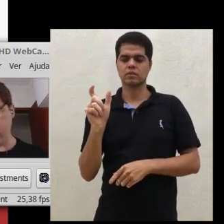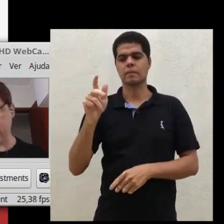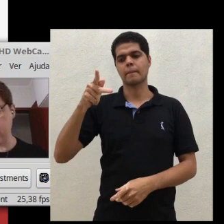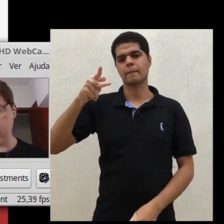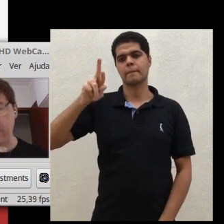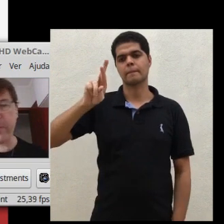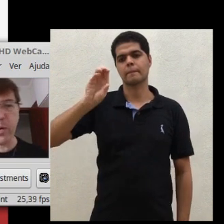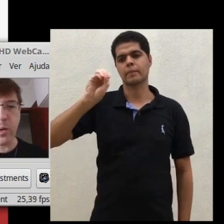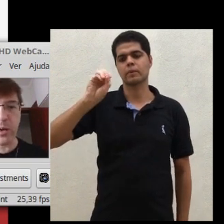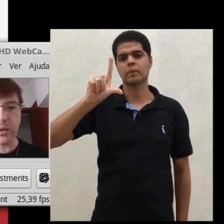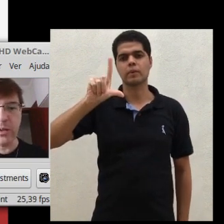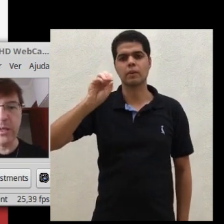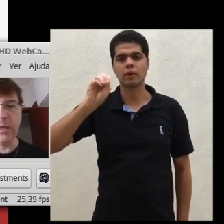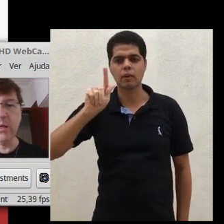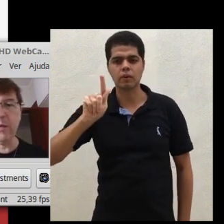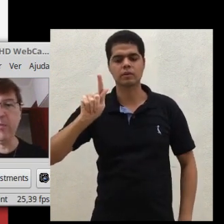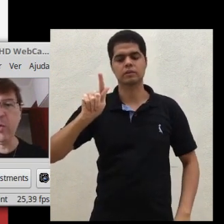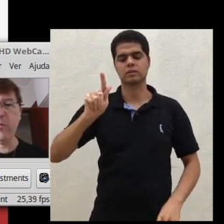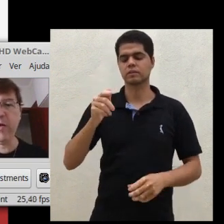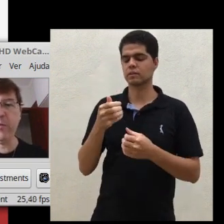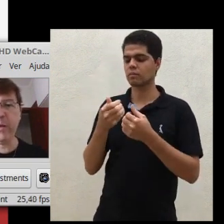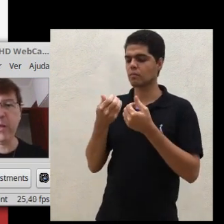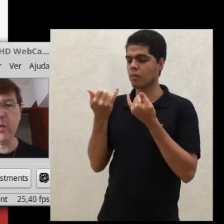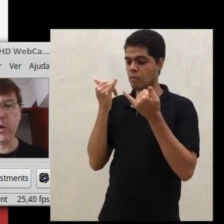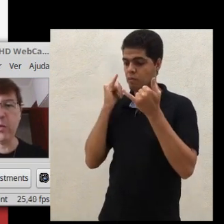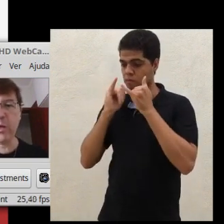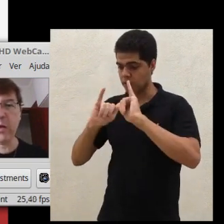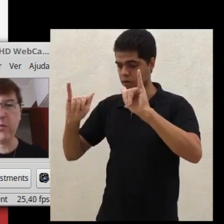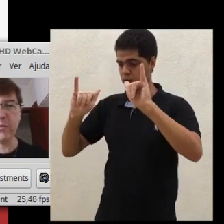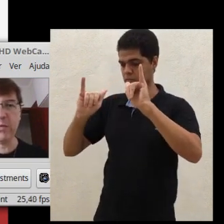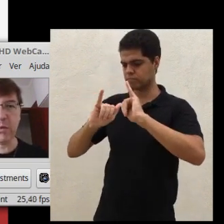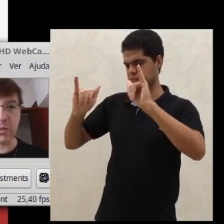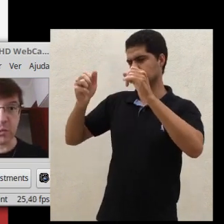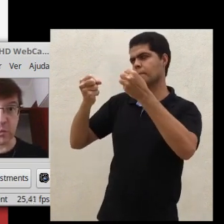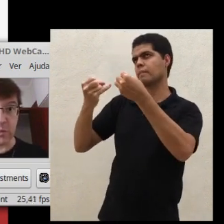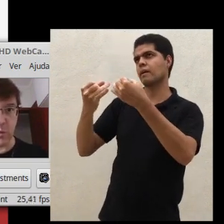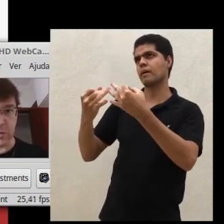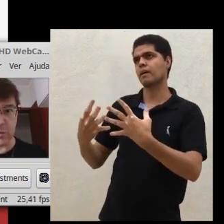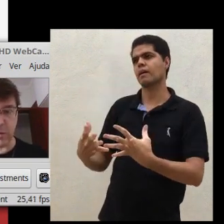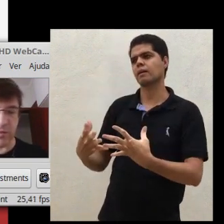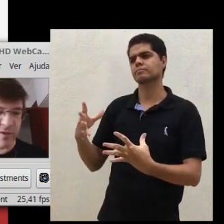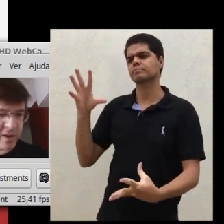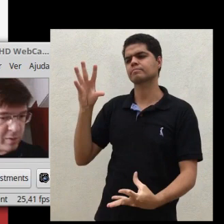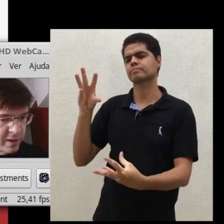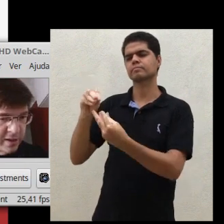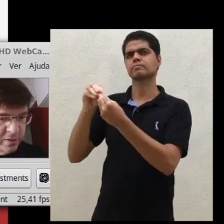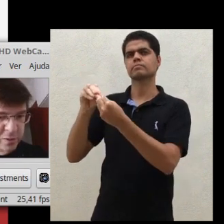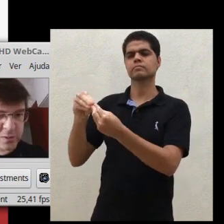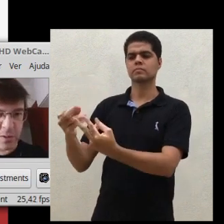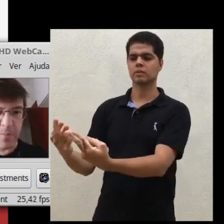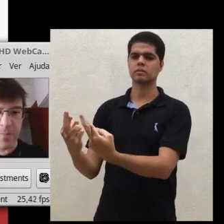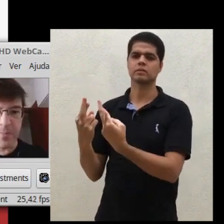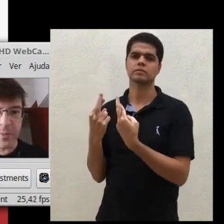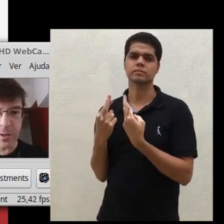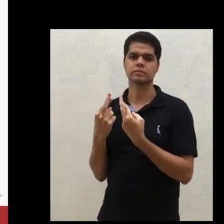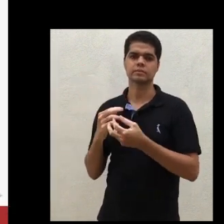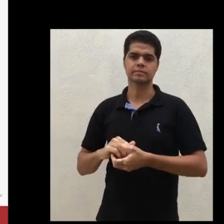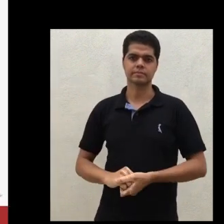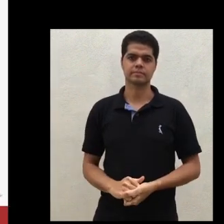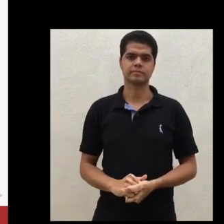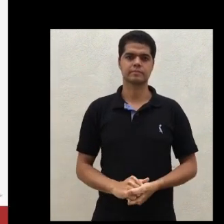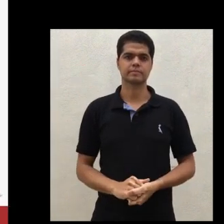de programação que chama Prolog. Né? Eu falo para ele, olha, eu quero que você me dê a solução disso, e ele vai lá e me dá aquela solução.